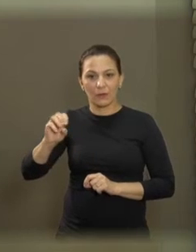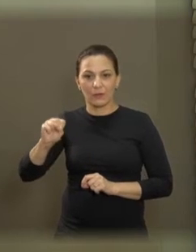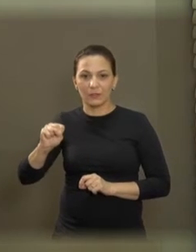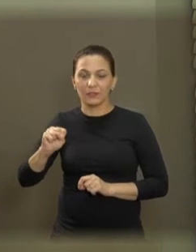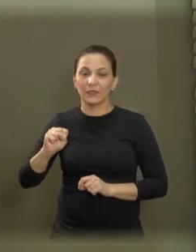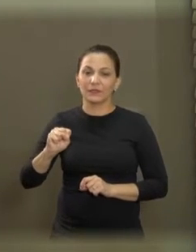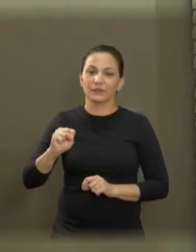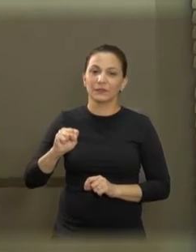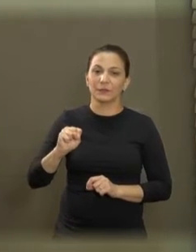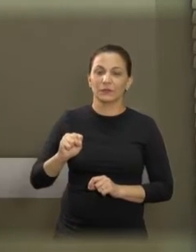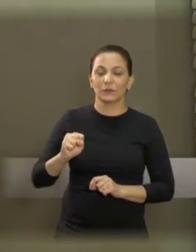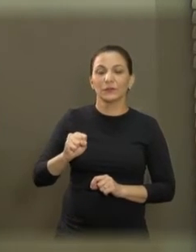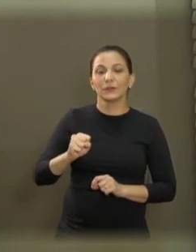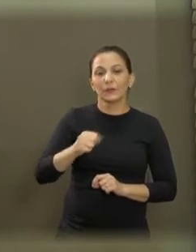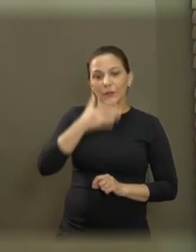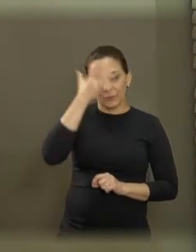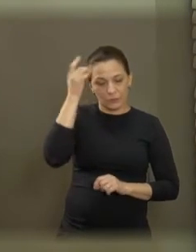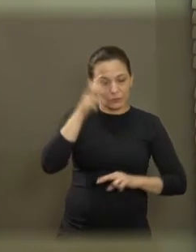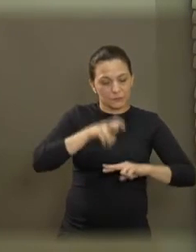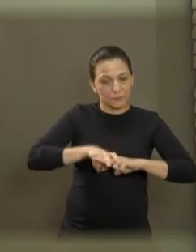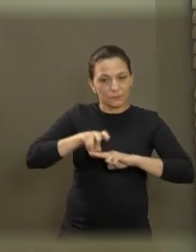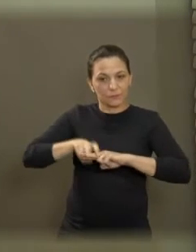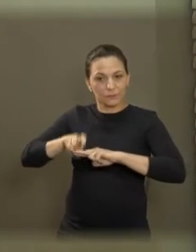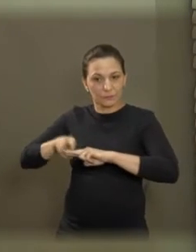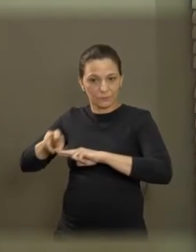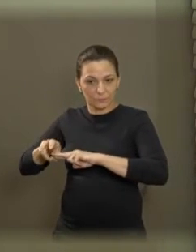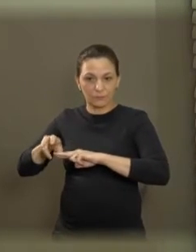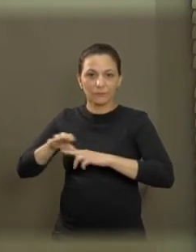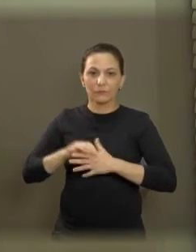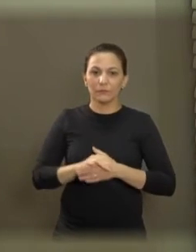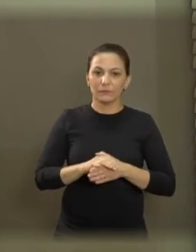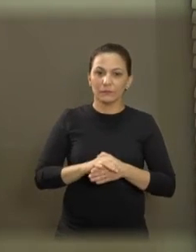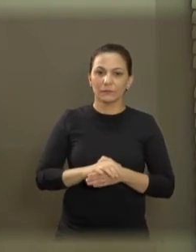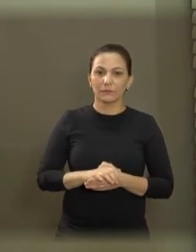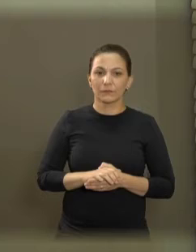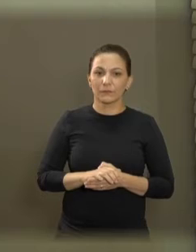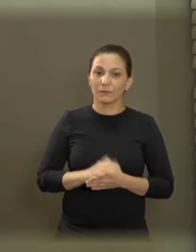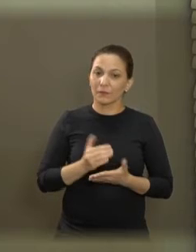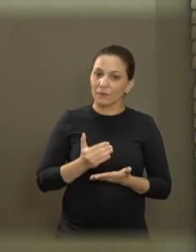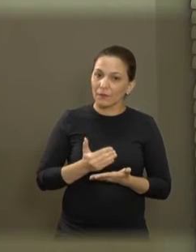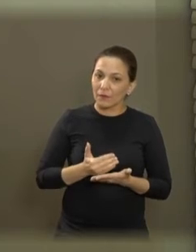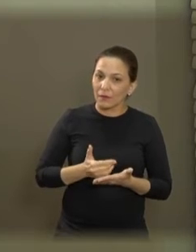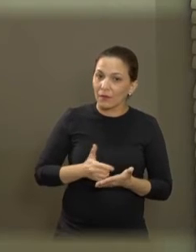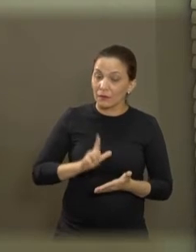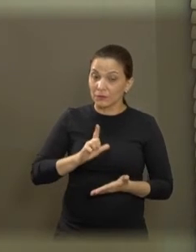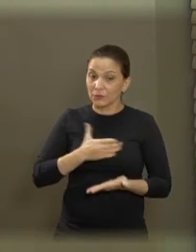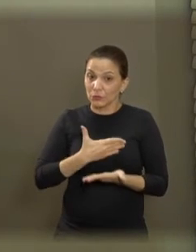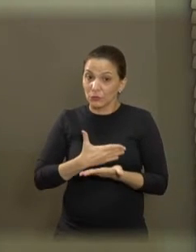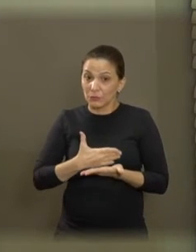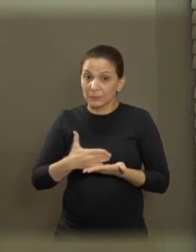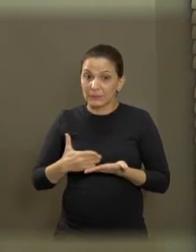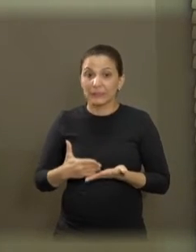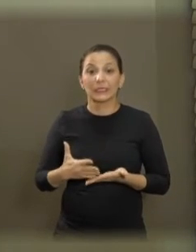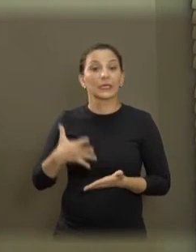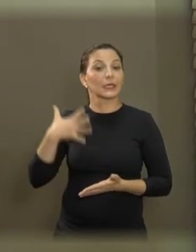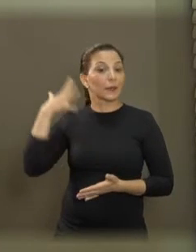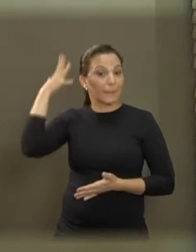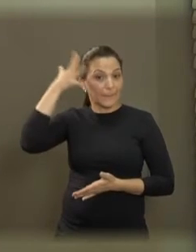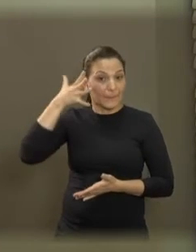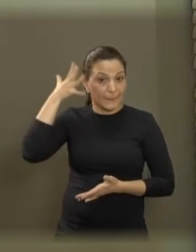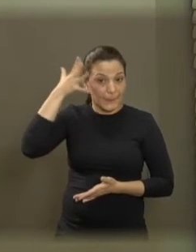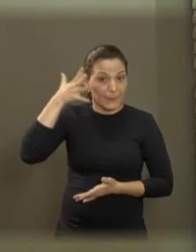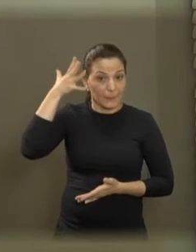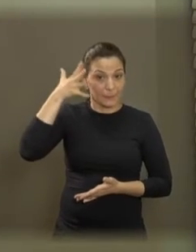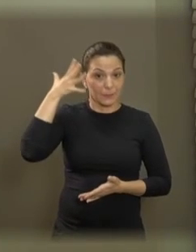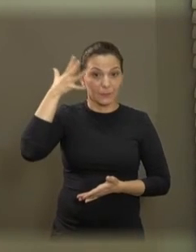todos os membros da mesa. E antes de começar uma palavra um pouco mais contundente aqui,